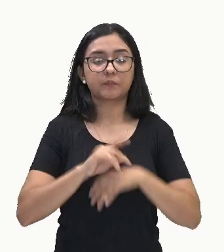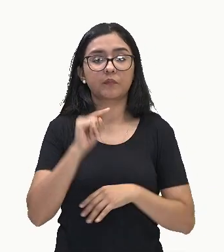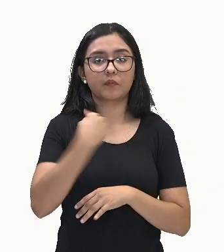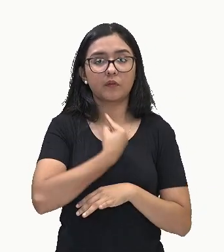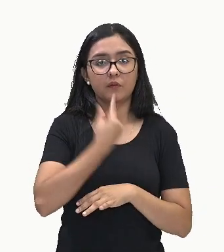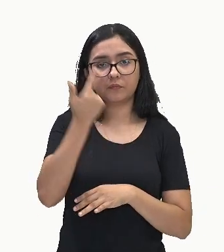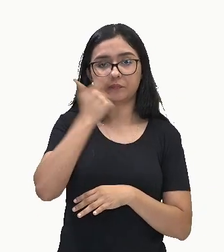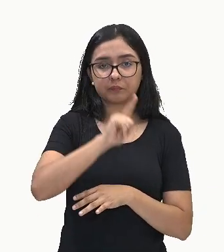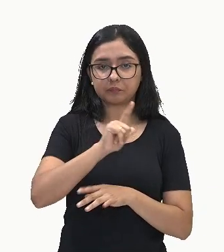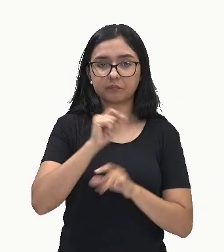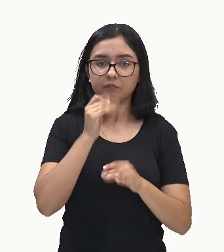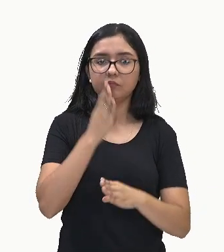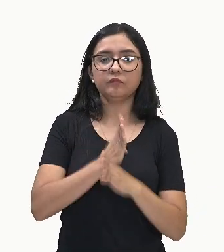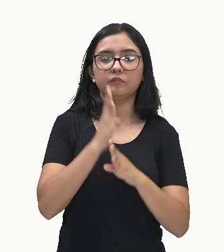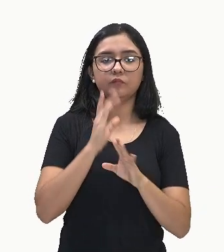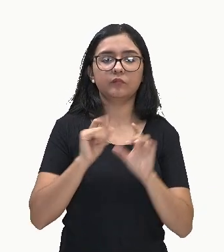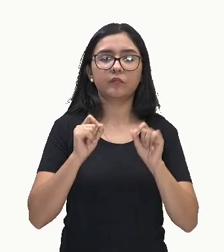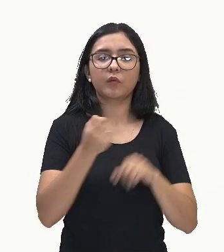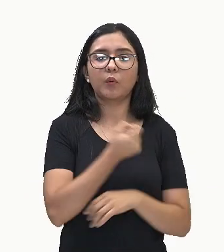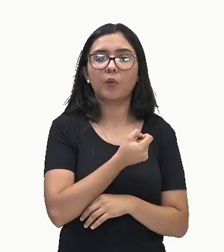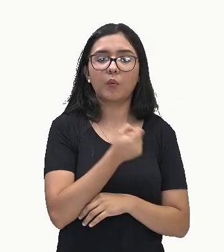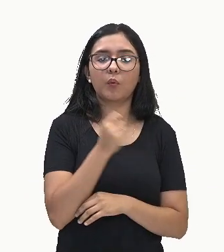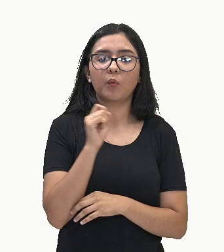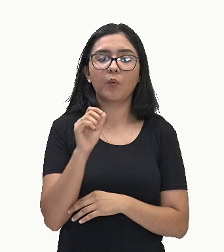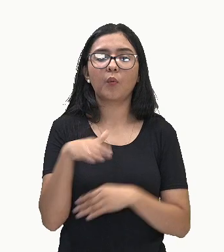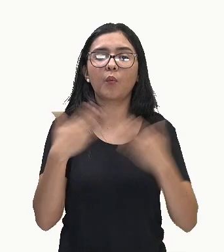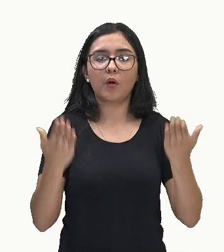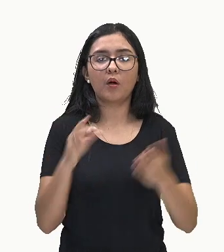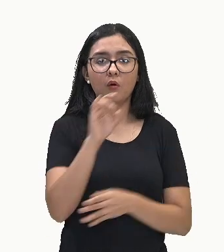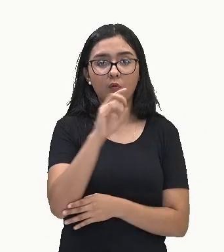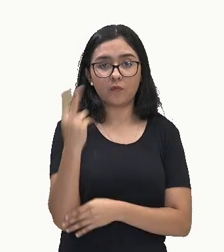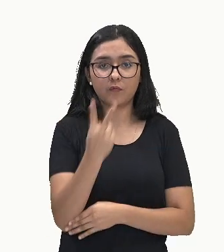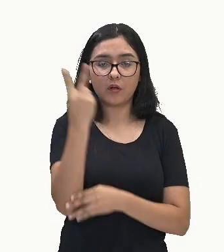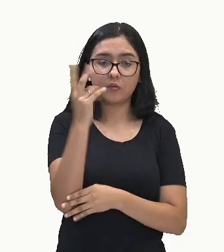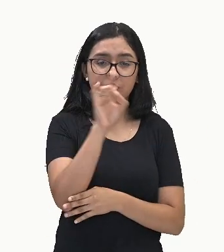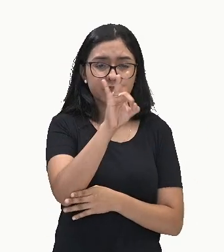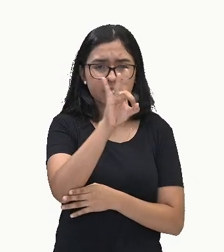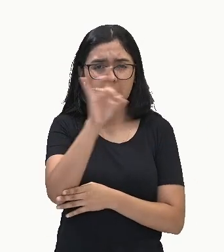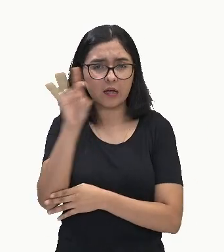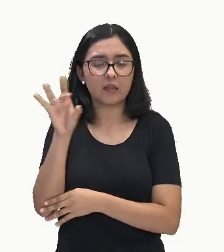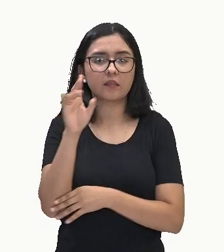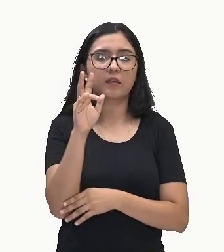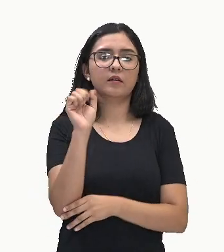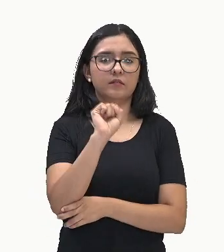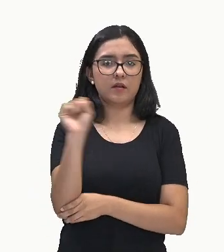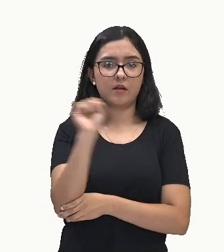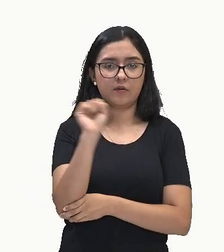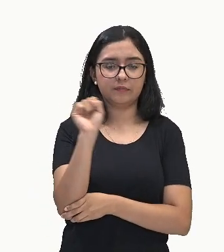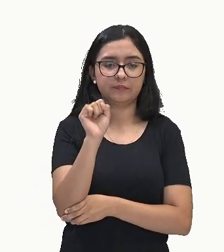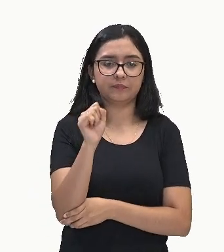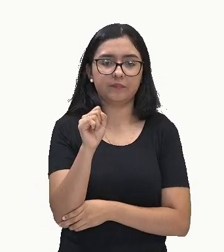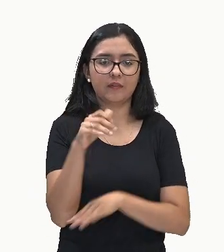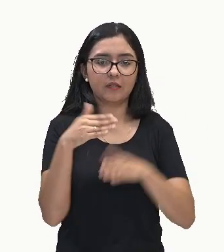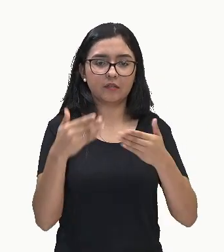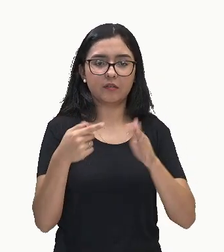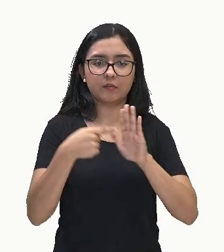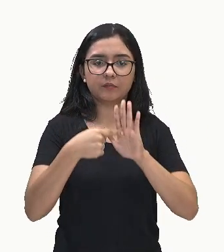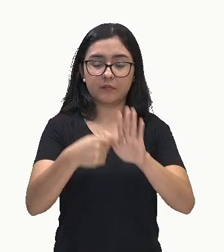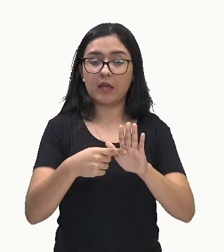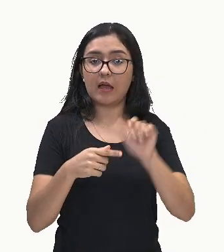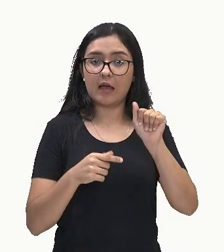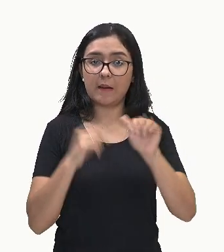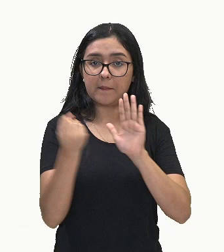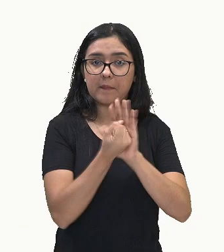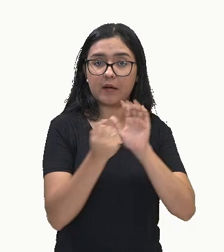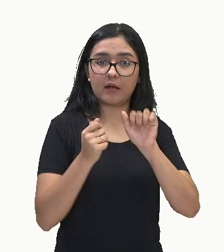gente determine quanto vale cada carrinho desse porque ele diz o seguinte ó ele diz que a marca a por